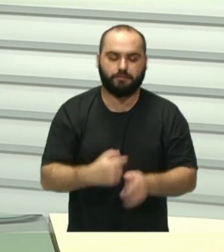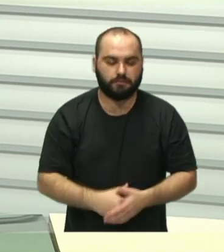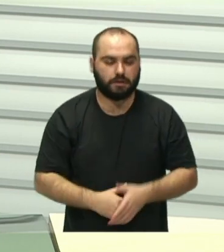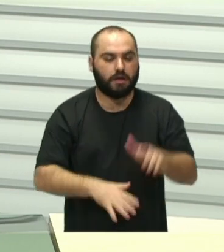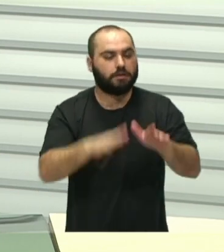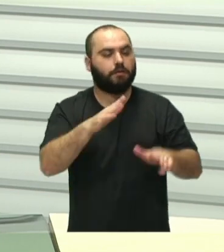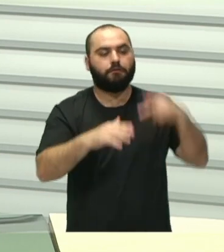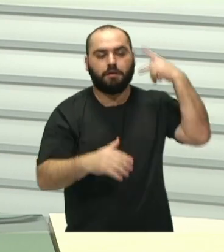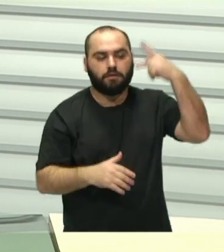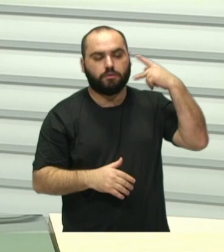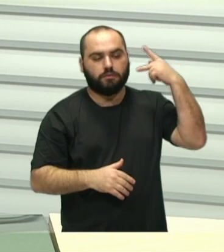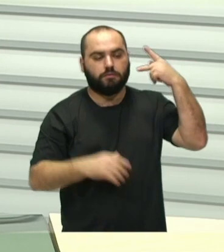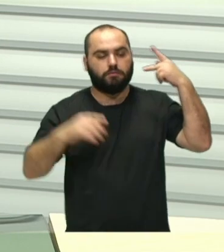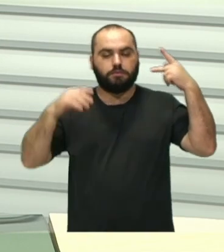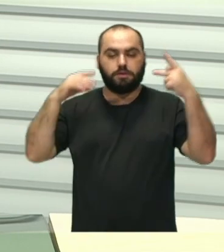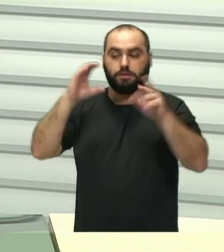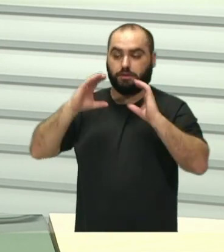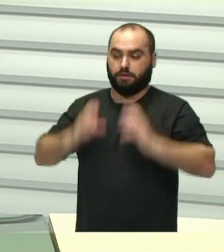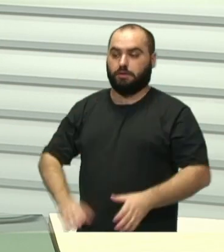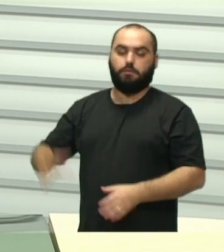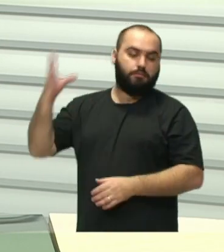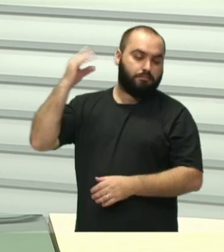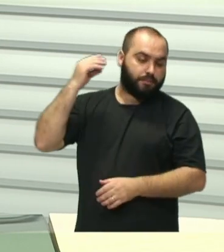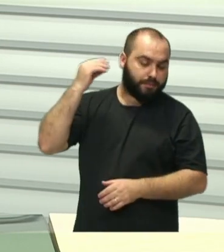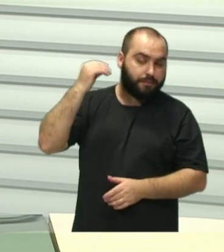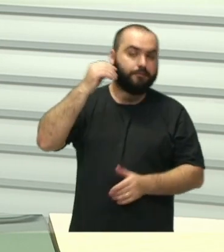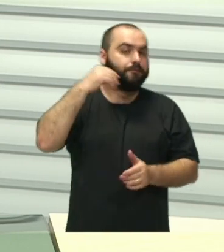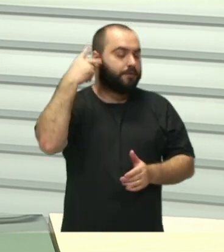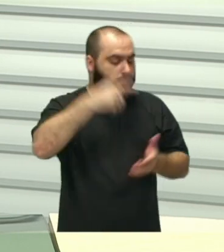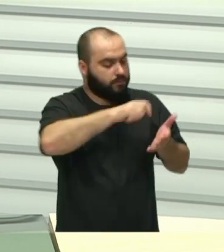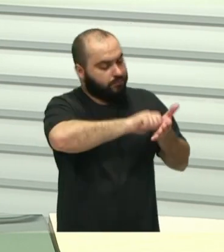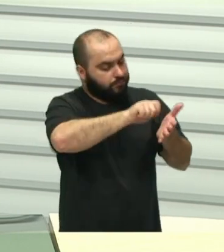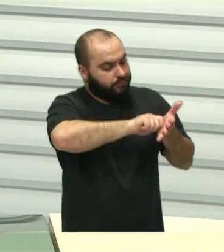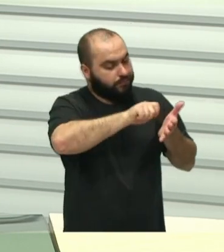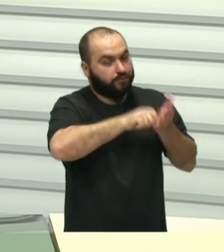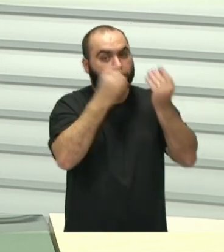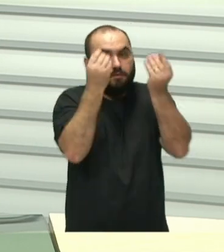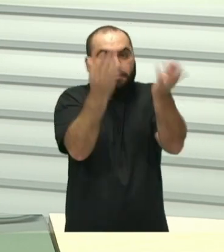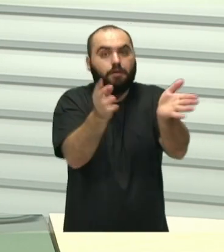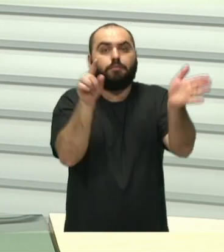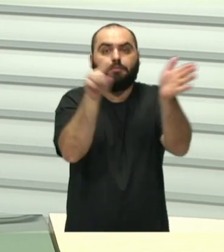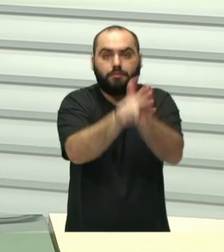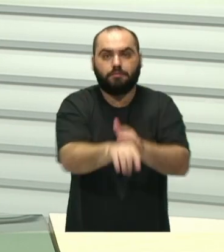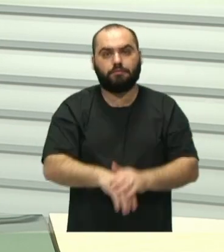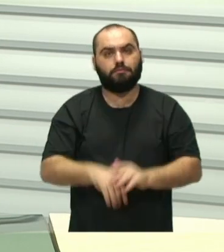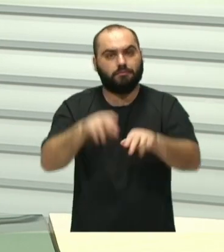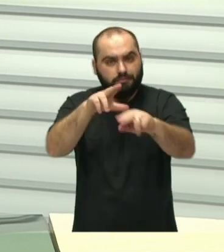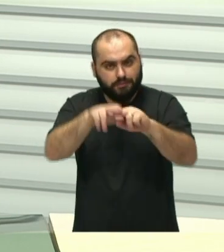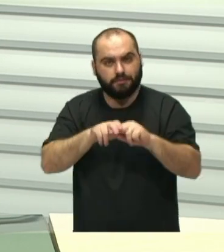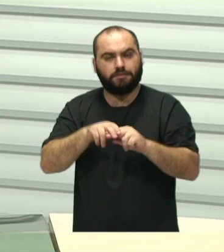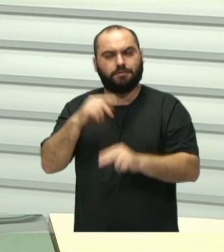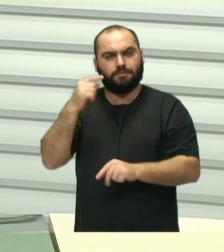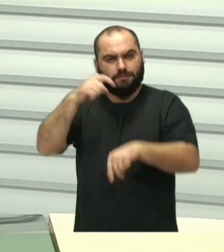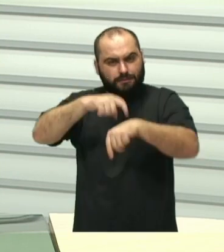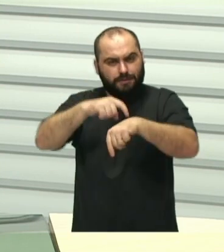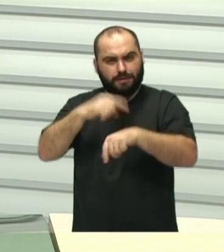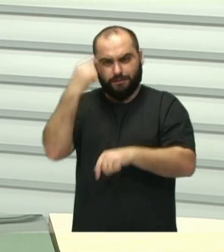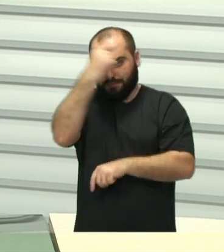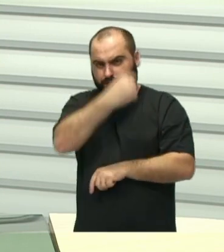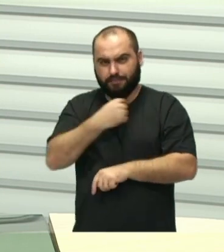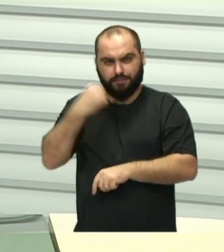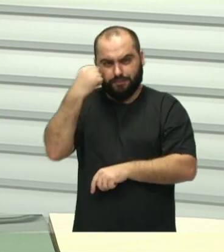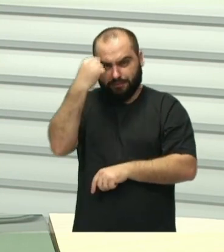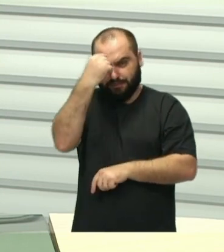nos questiona então isso também é da celeridade O tempo das sessões sendo ampliado em uma hora e quinze ou 1:45